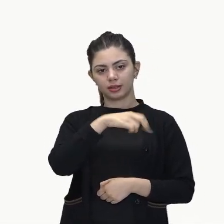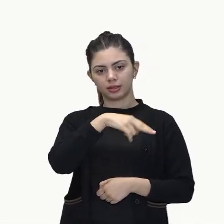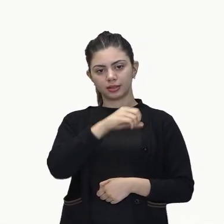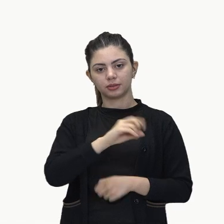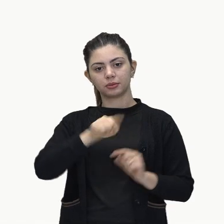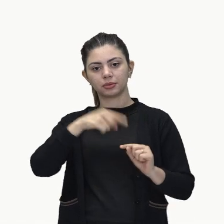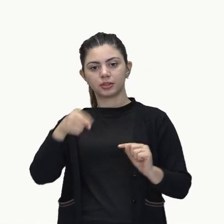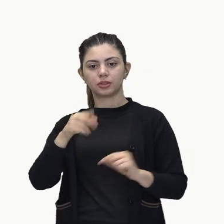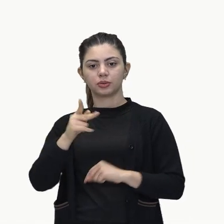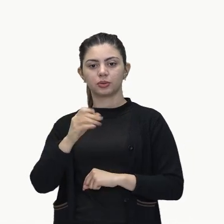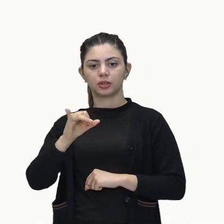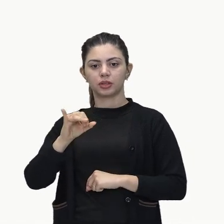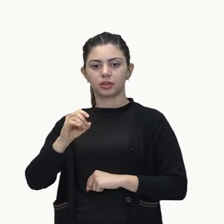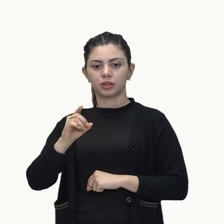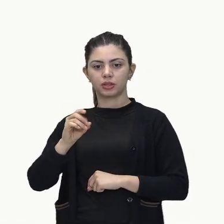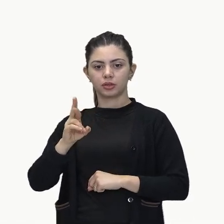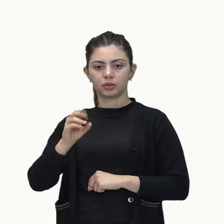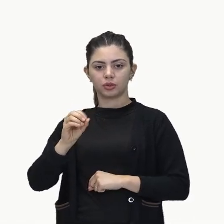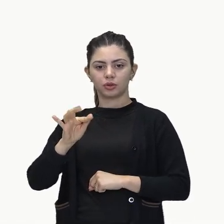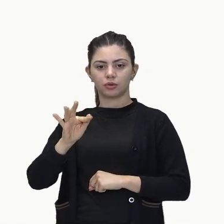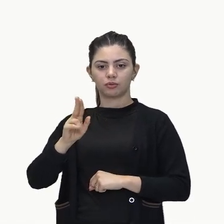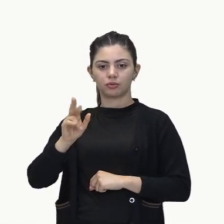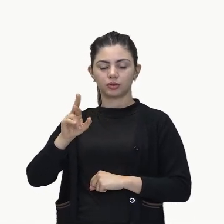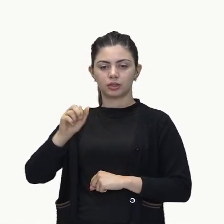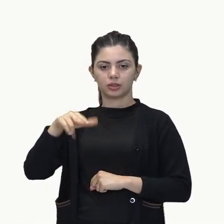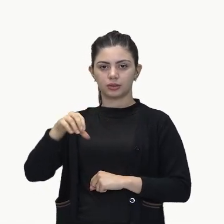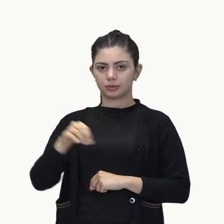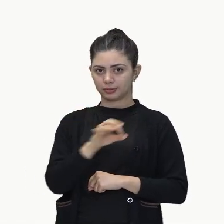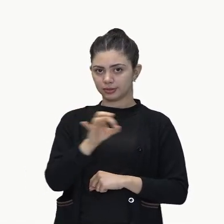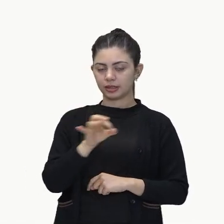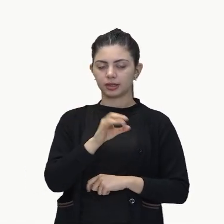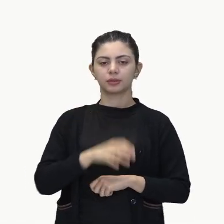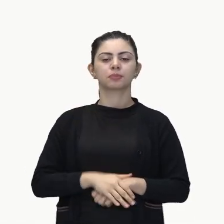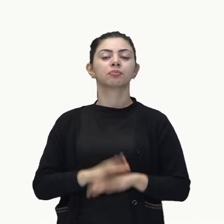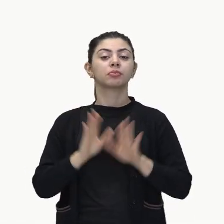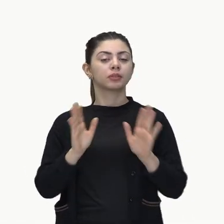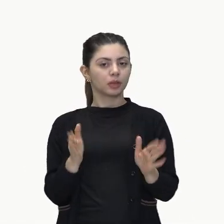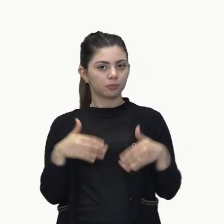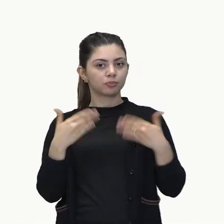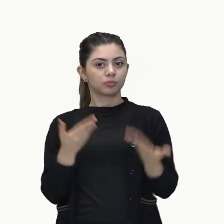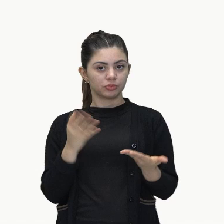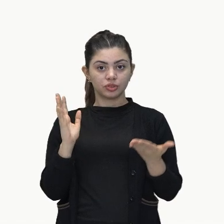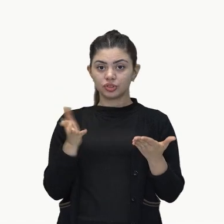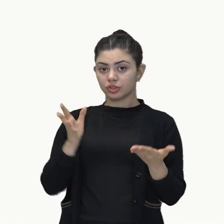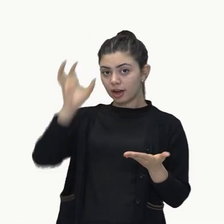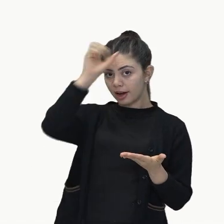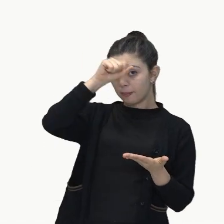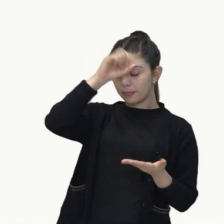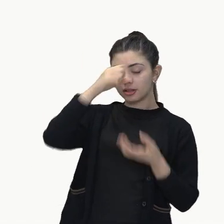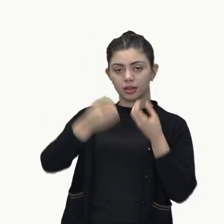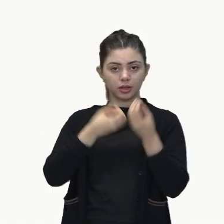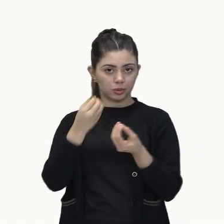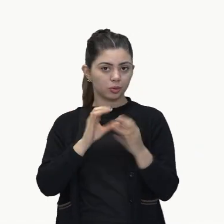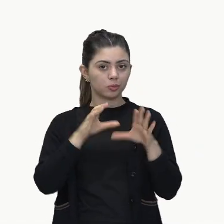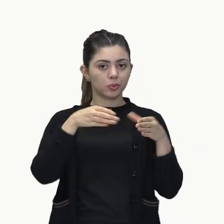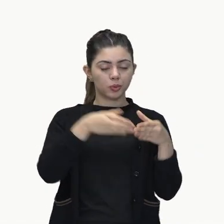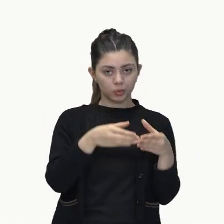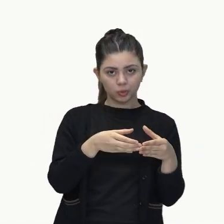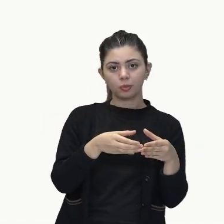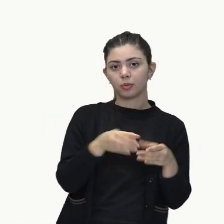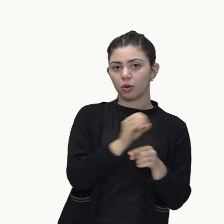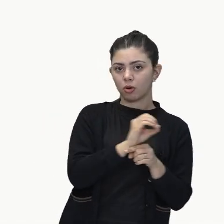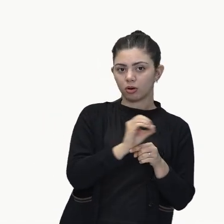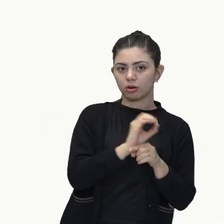tetrahidrofurano. São esses dois compostos. Agora que a gente já reconhece esse grupo orgânico, nós vamos ver